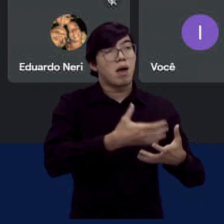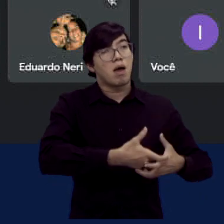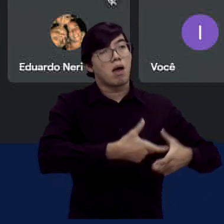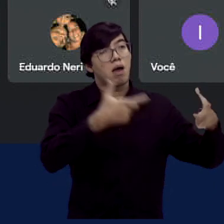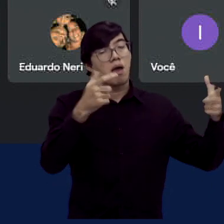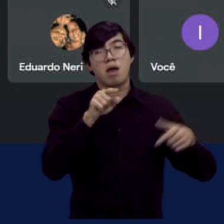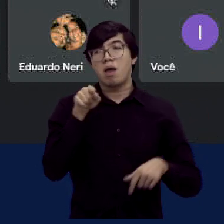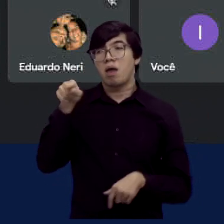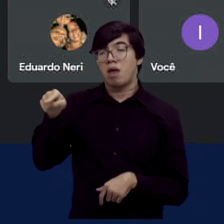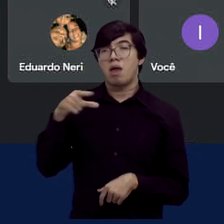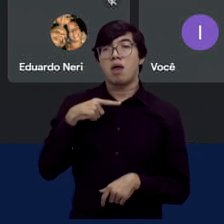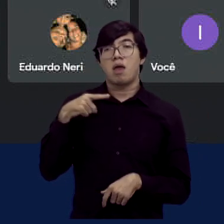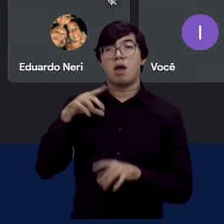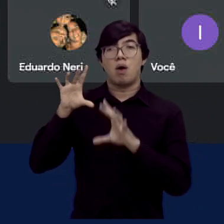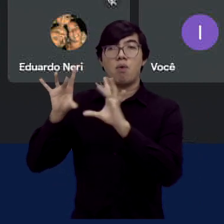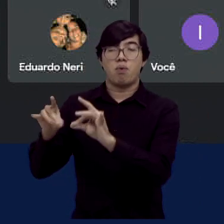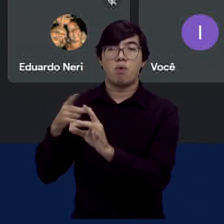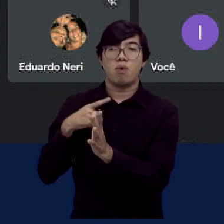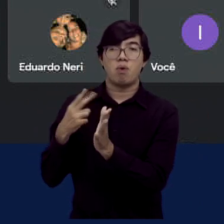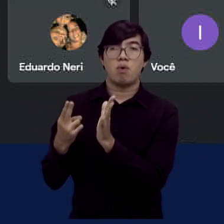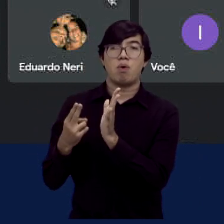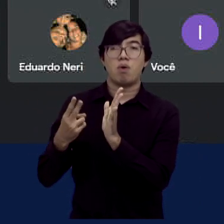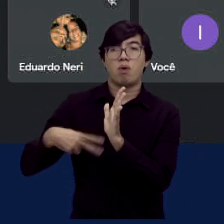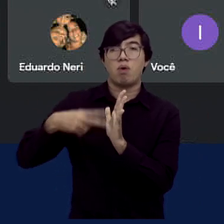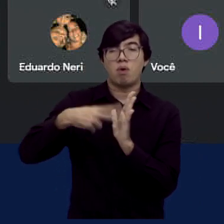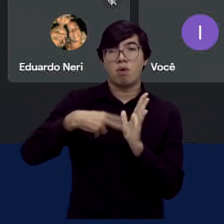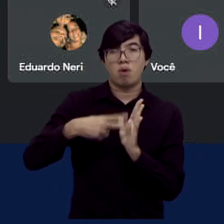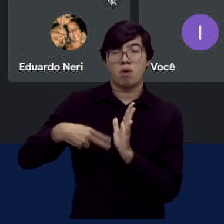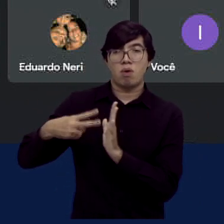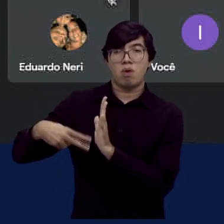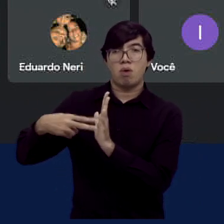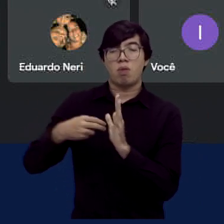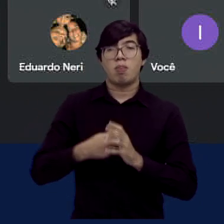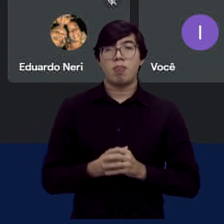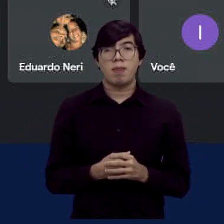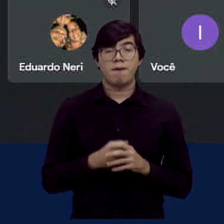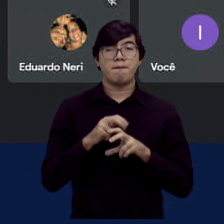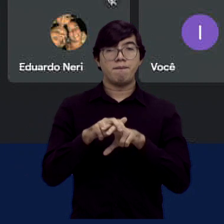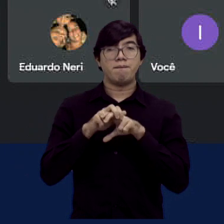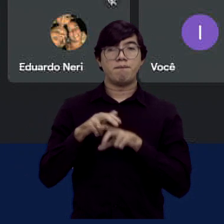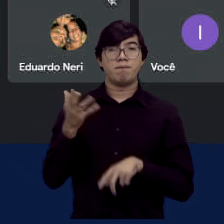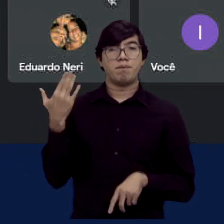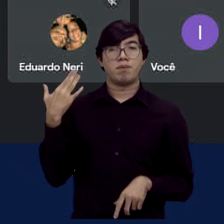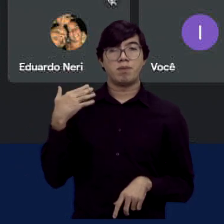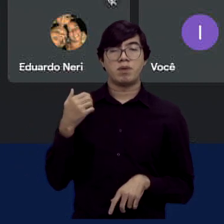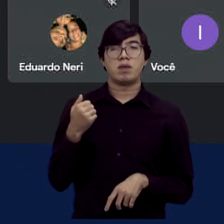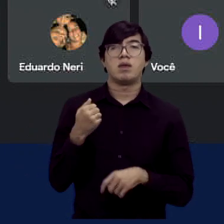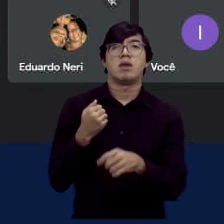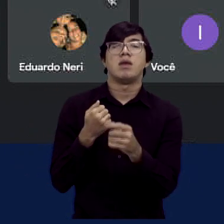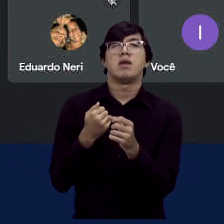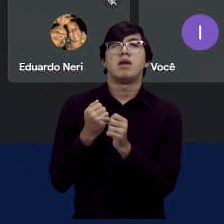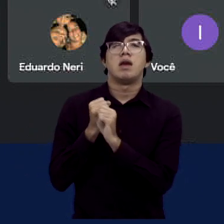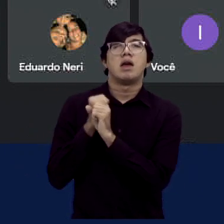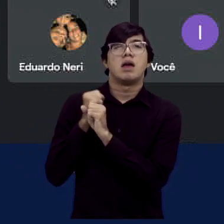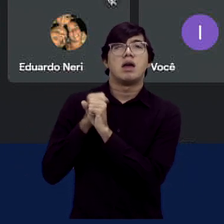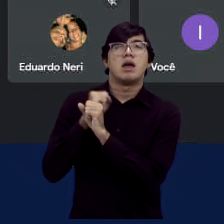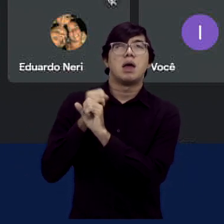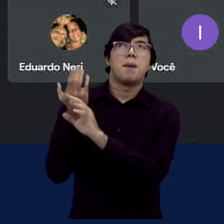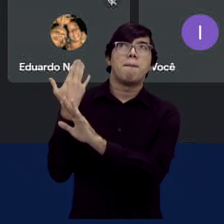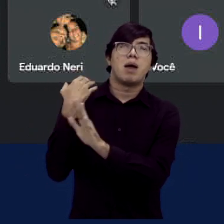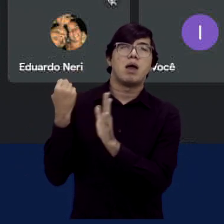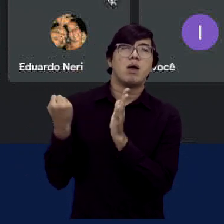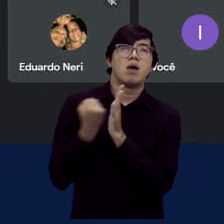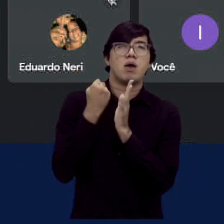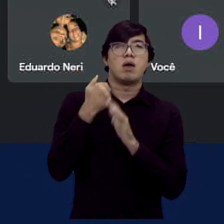Caixa Econômica Federal, se eu não me engano, pelos 150 anos do nascimento de Machado de Assis, alguma coisa assim. E